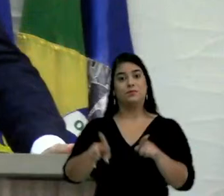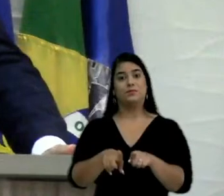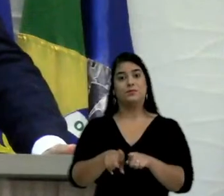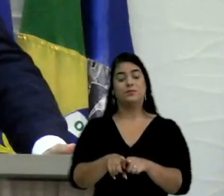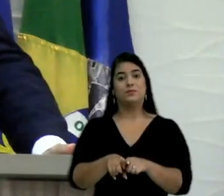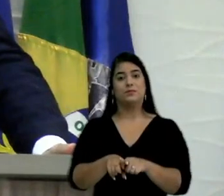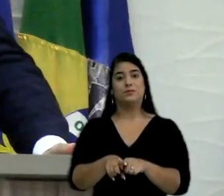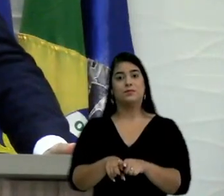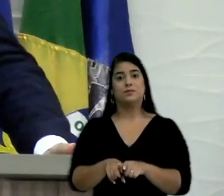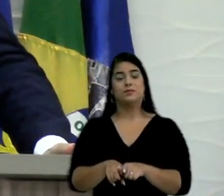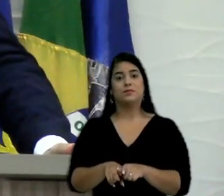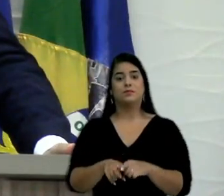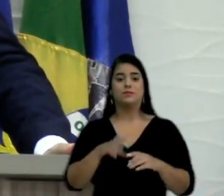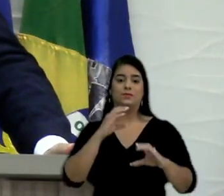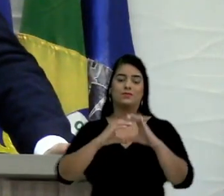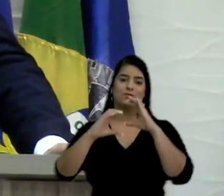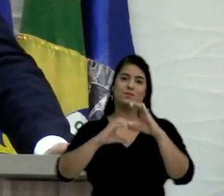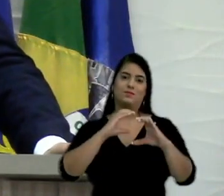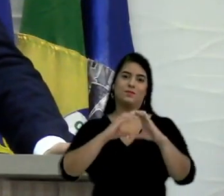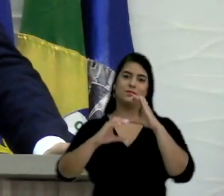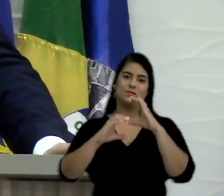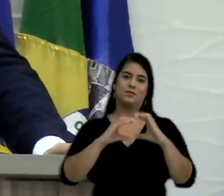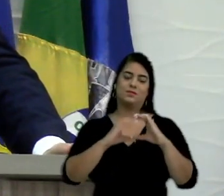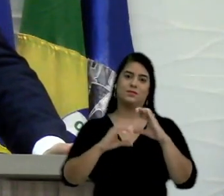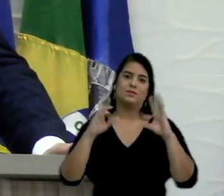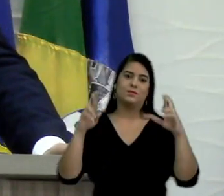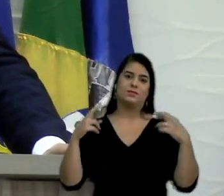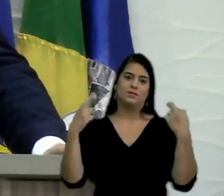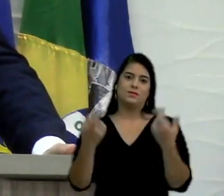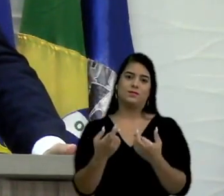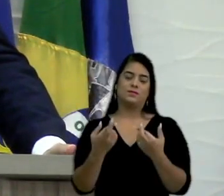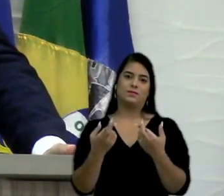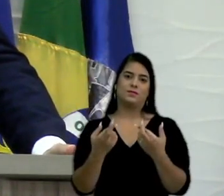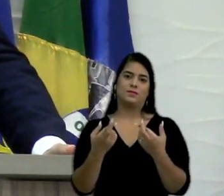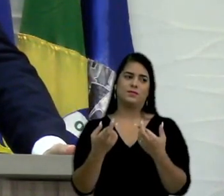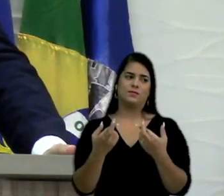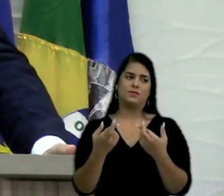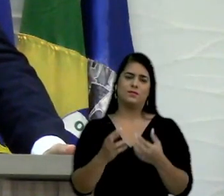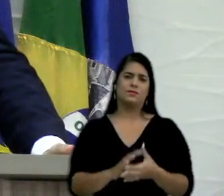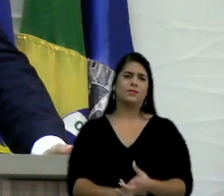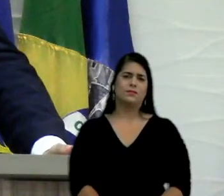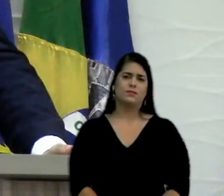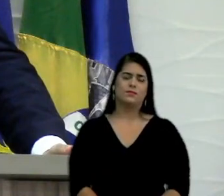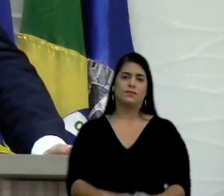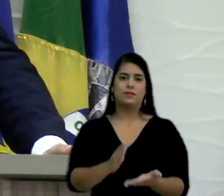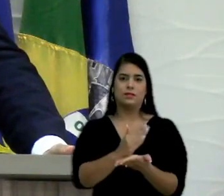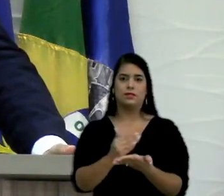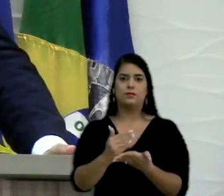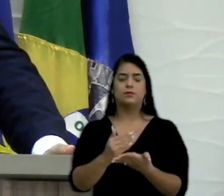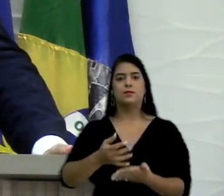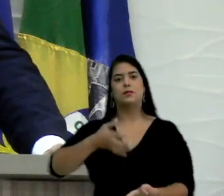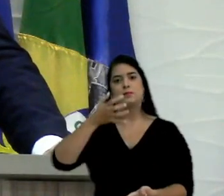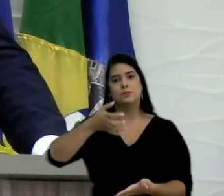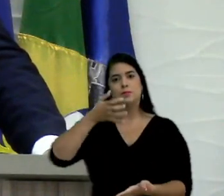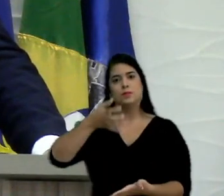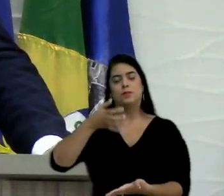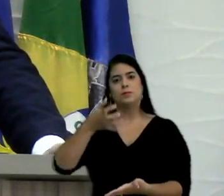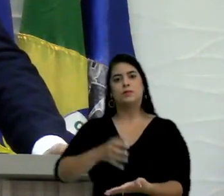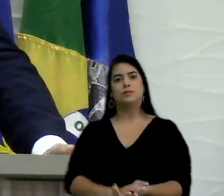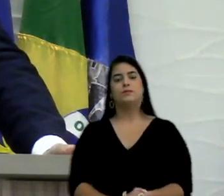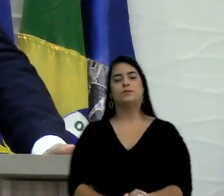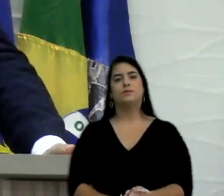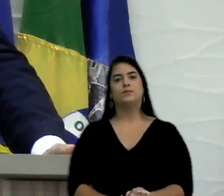meios de comunicação que transmitem essa sessão plenária Quero iniciar a nossa fala